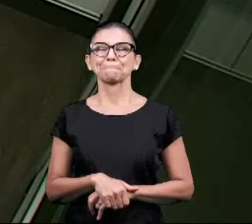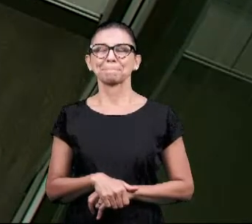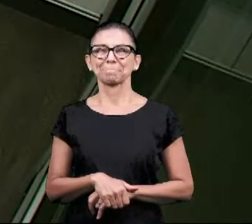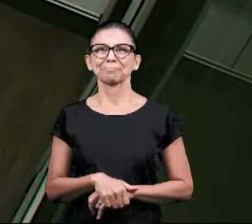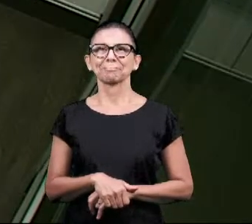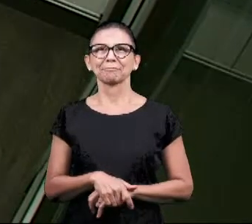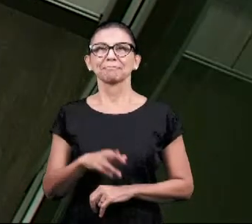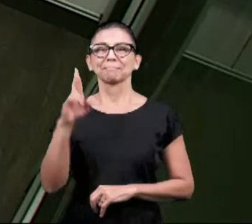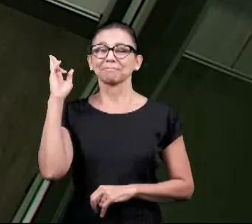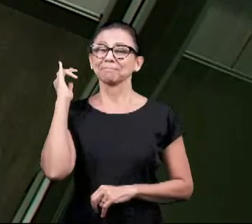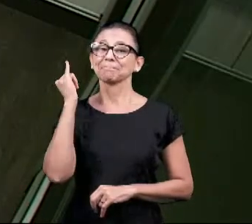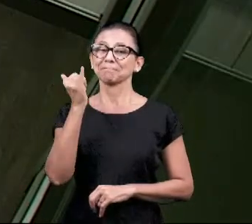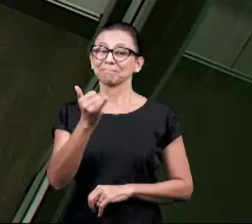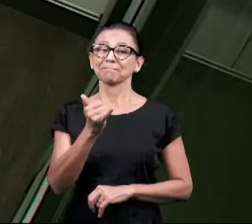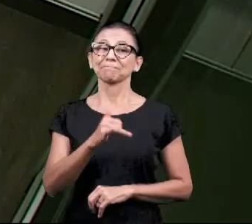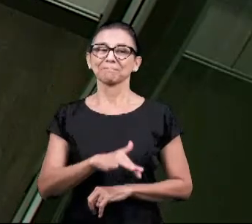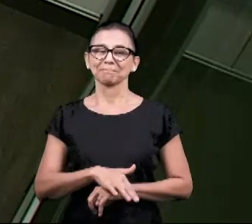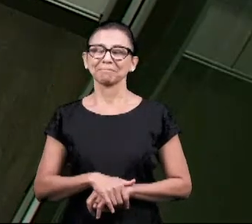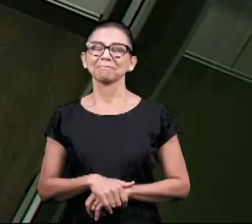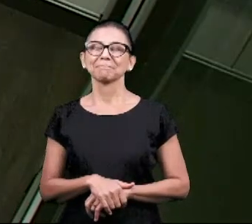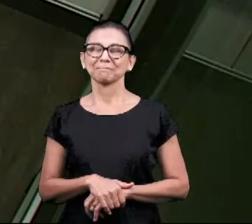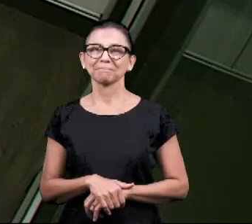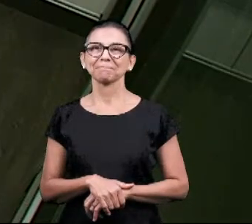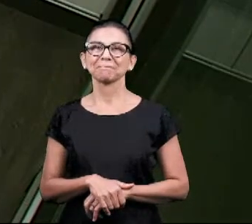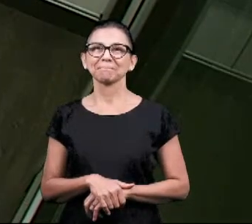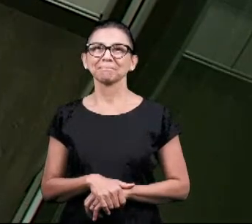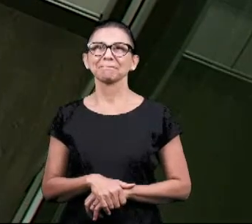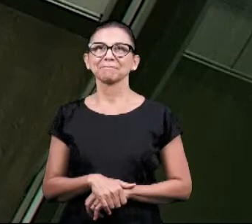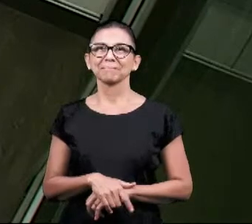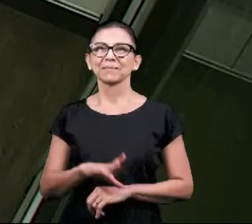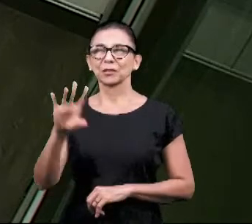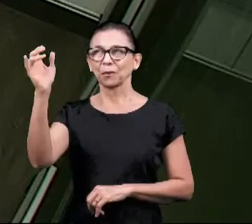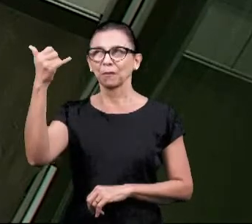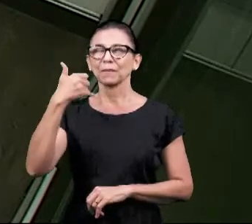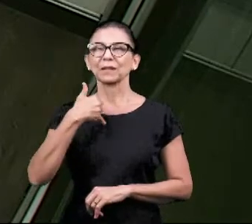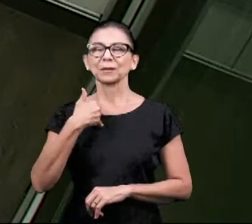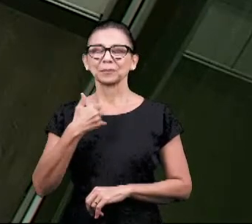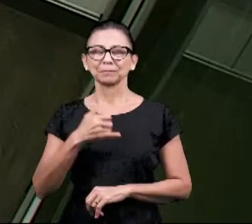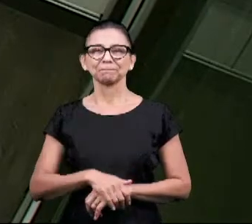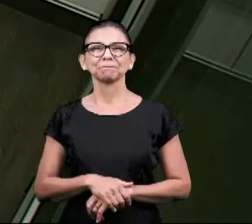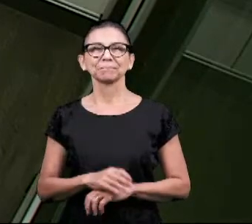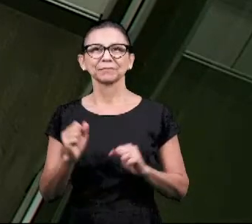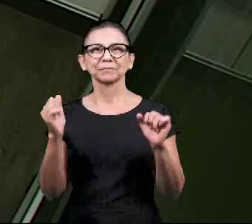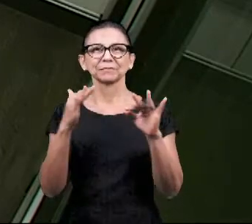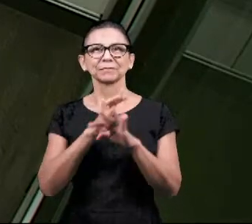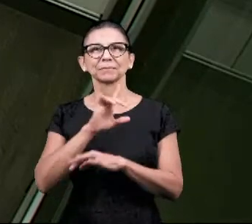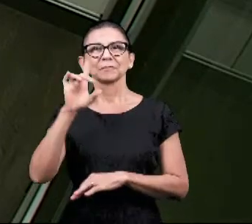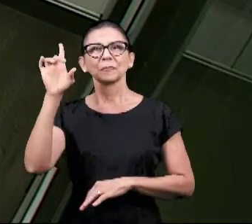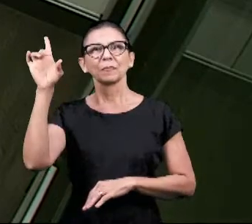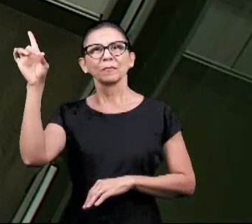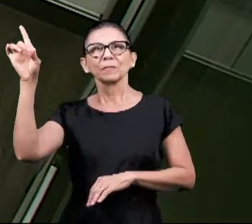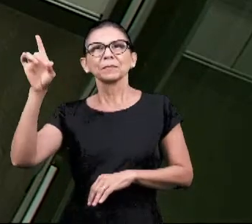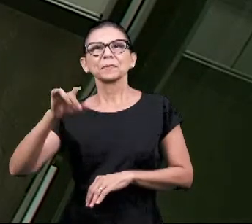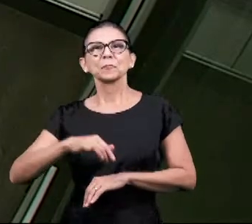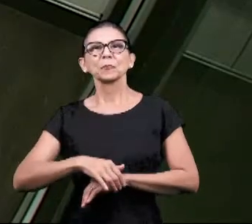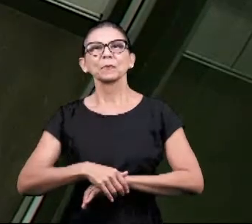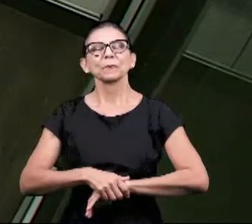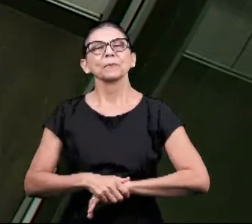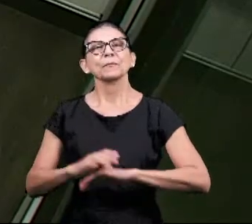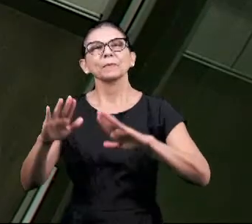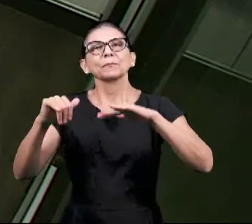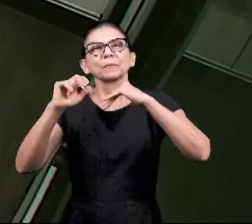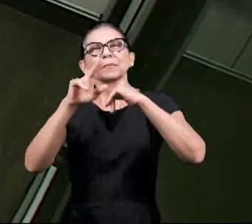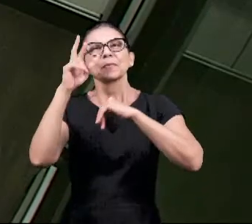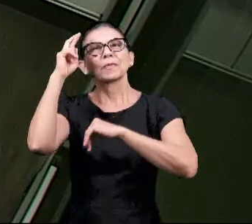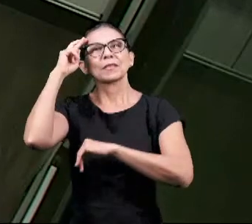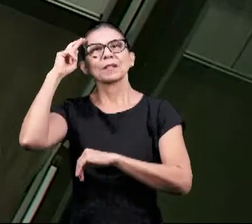senhor falou com o senhor naquele momento, né? Falou comigo. Louvado seja o nome do nosso Senhor Jesus. Louvado seja o nome do Senhor, esses